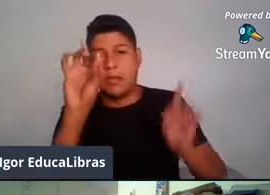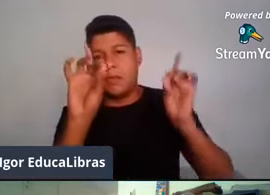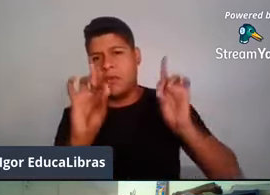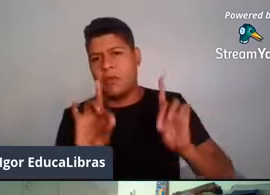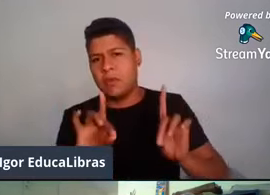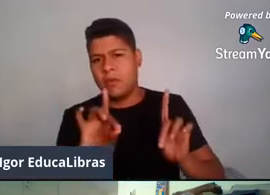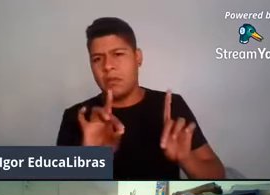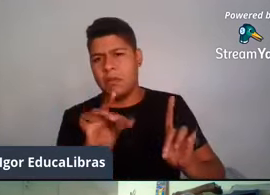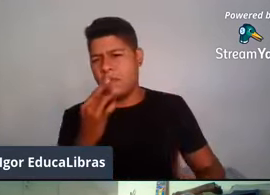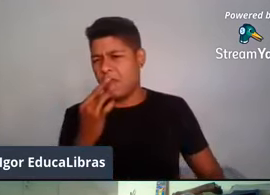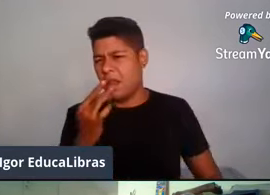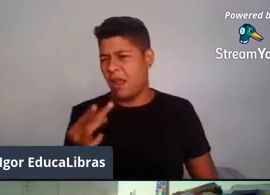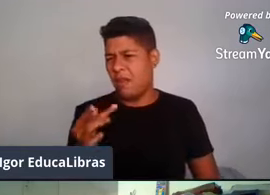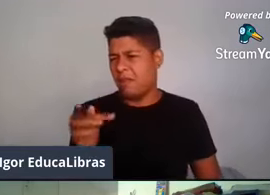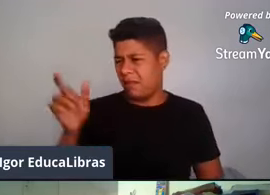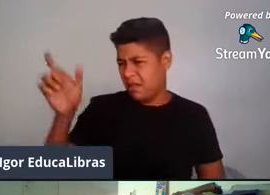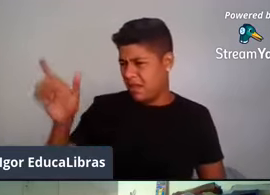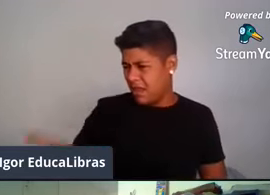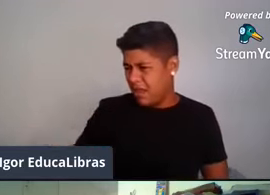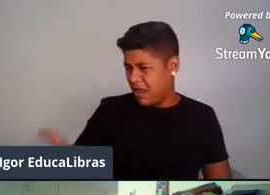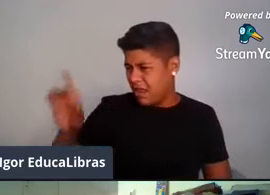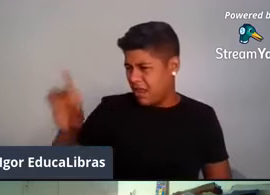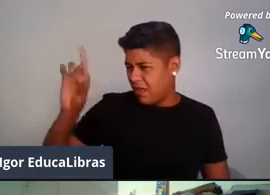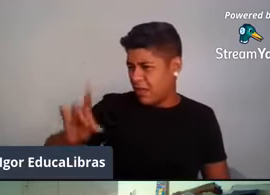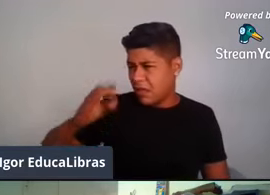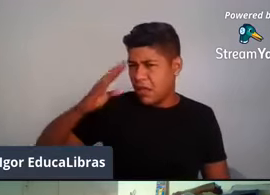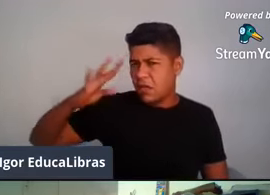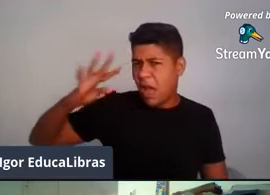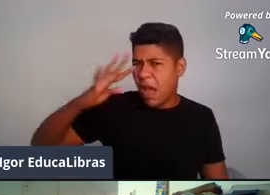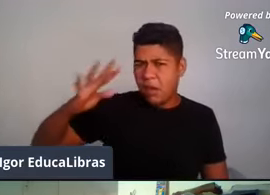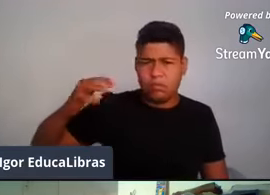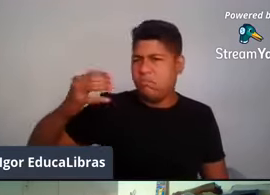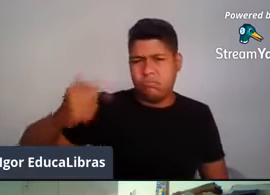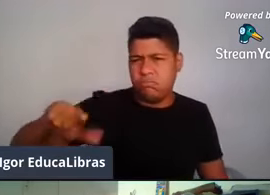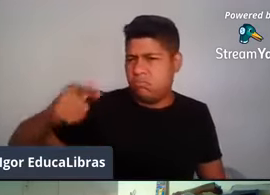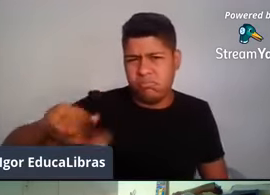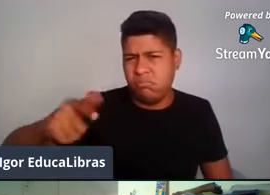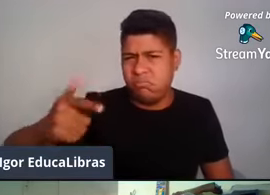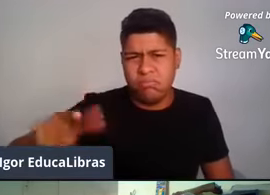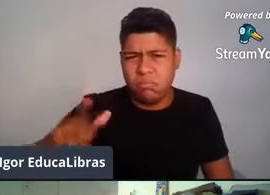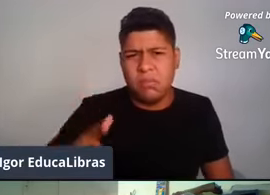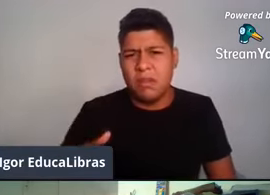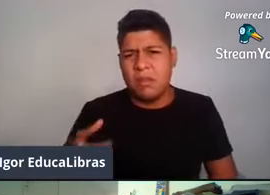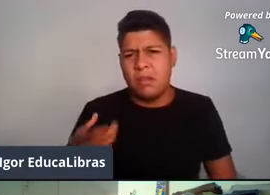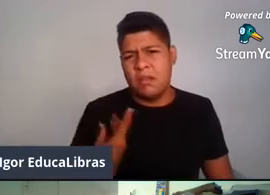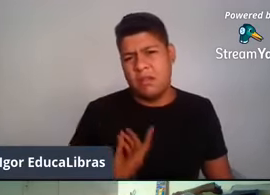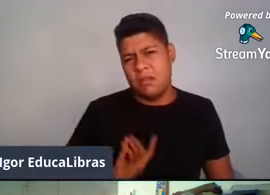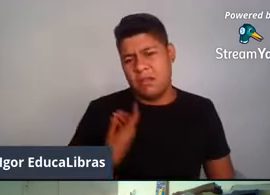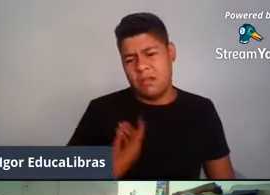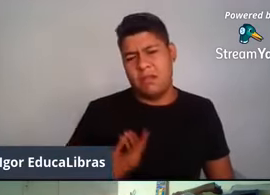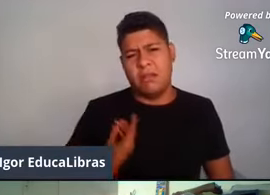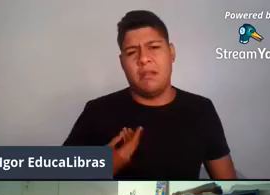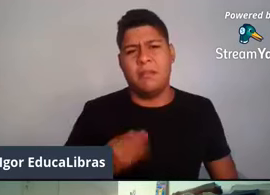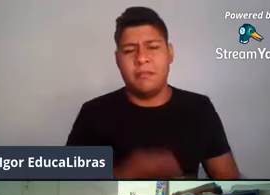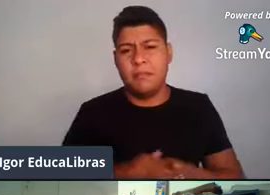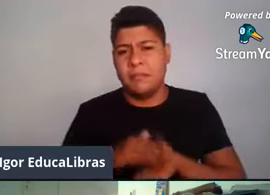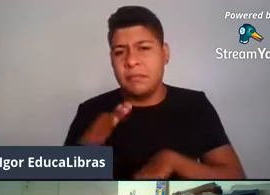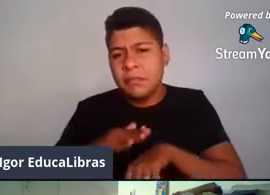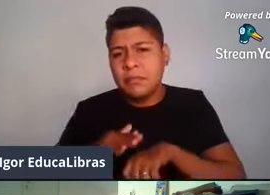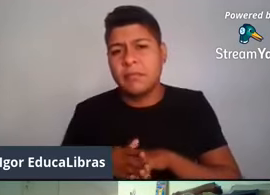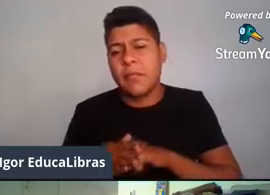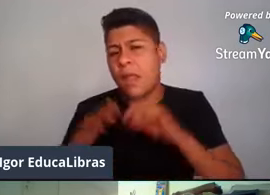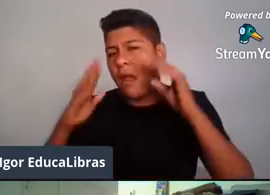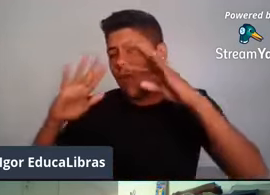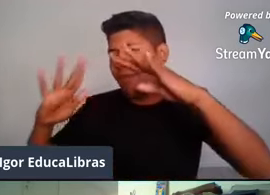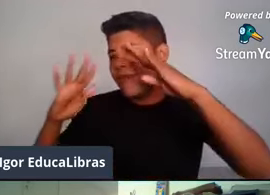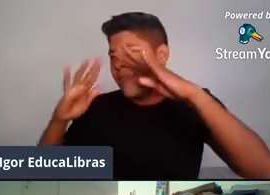não era para ser considerado pessoa com deficiência. Nós sempre tratávamos como sendo. Mas, fora o autismo, que você vê